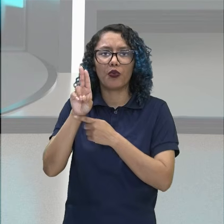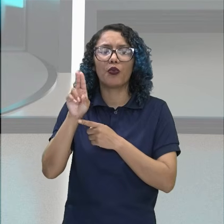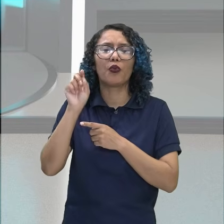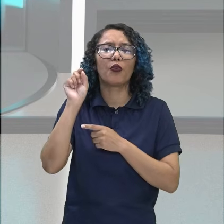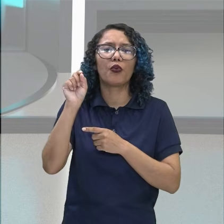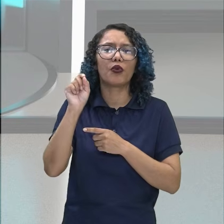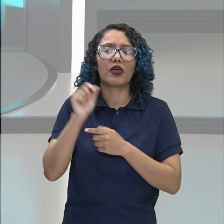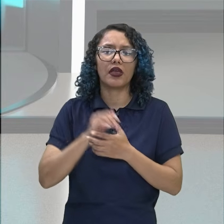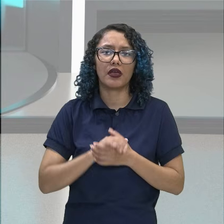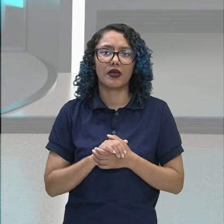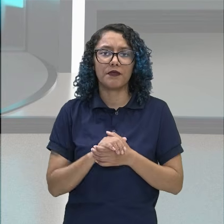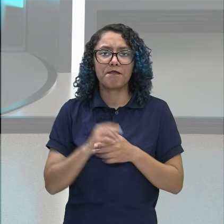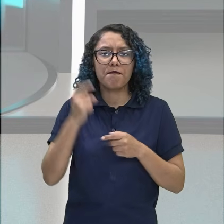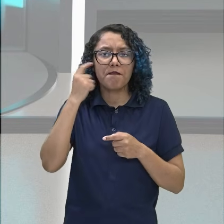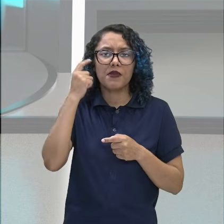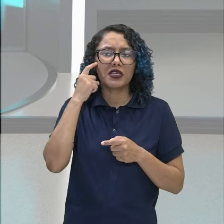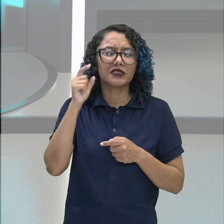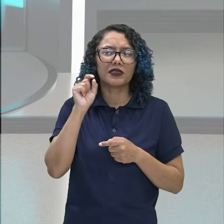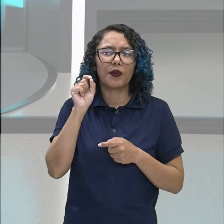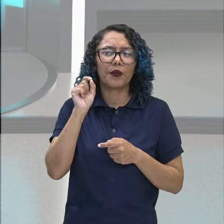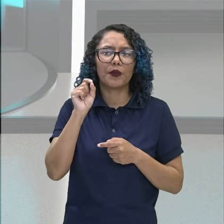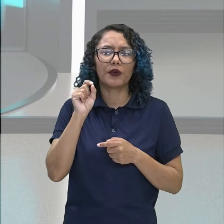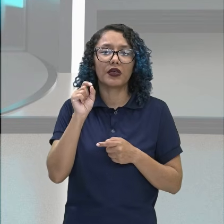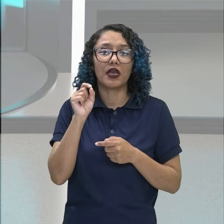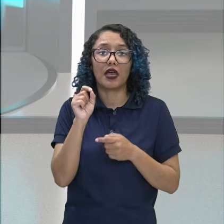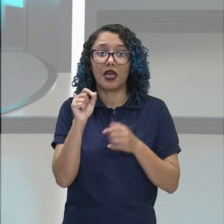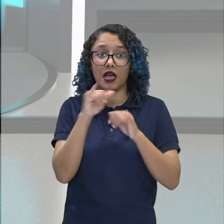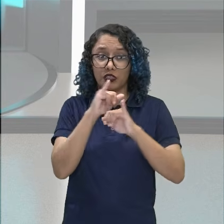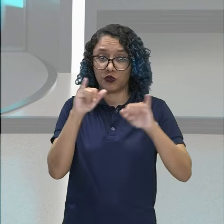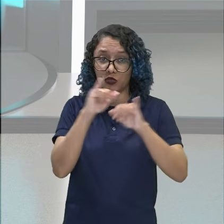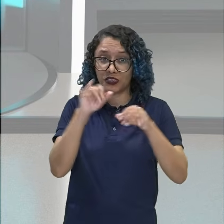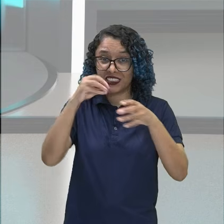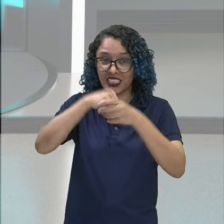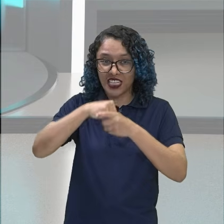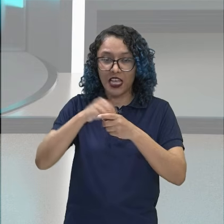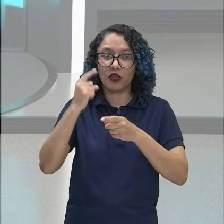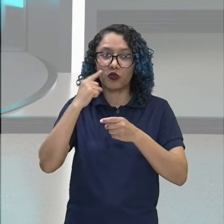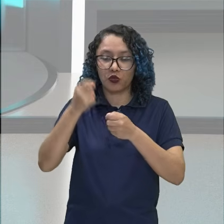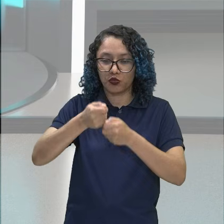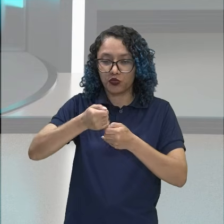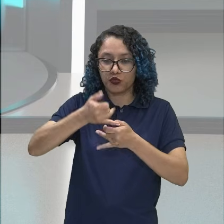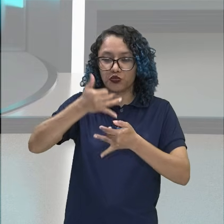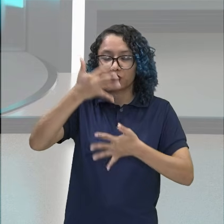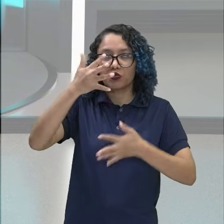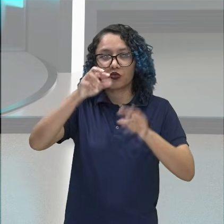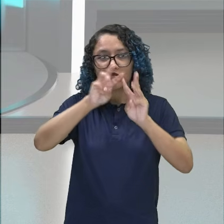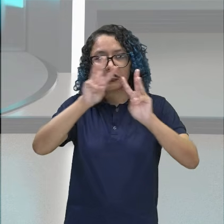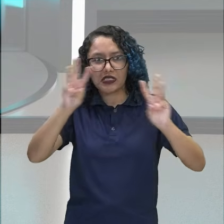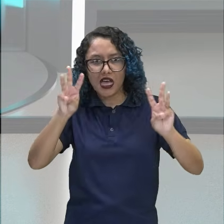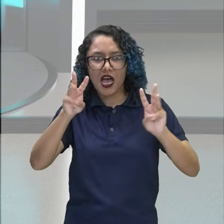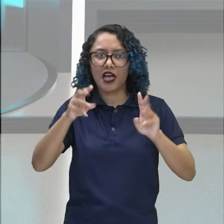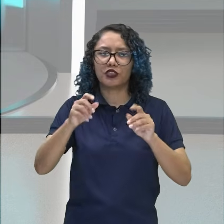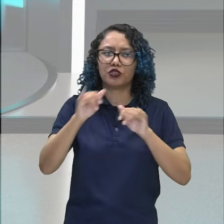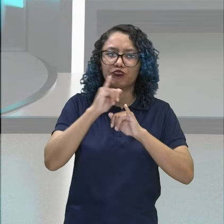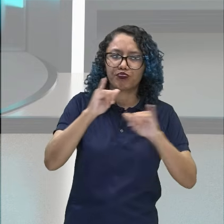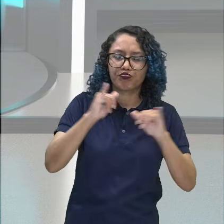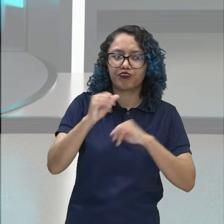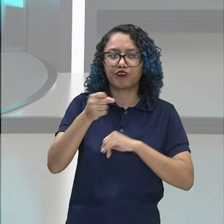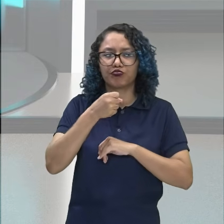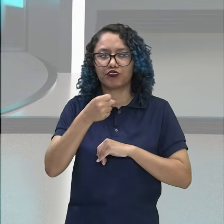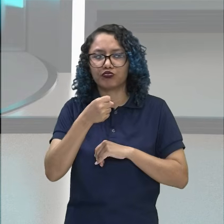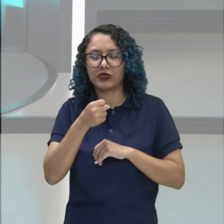gente já imagina? As notícias aqui reunidas, notícias, reportagens, entrevistas,